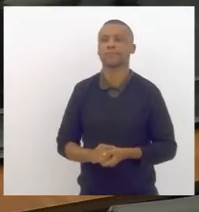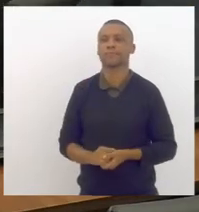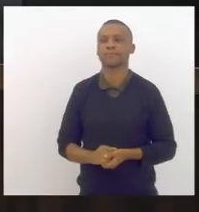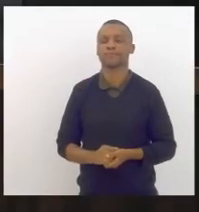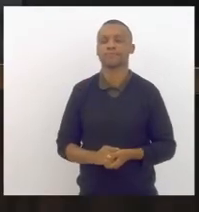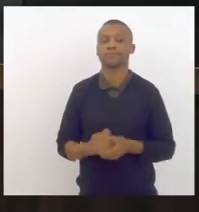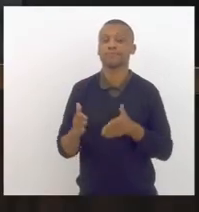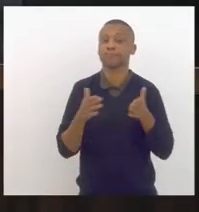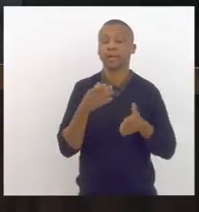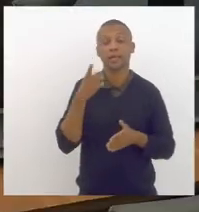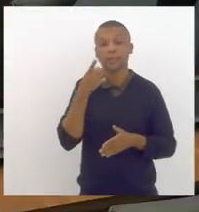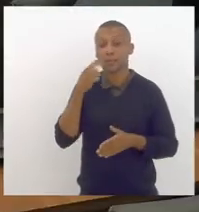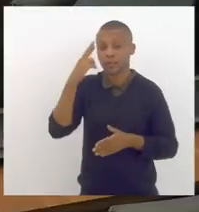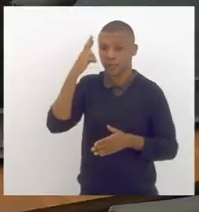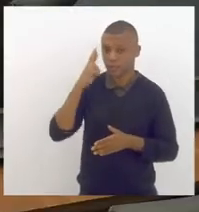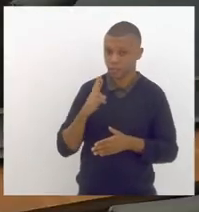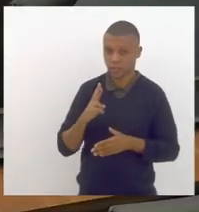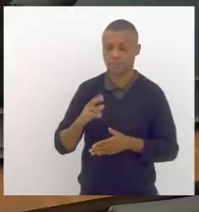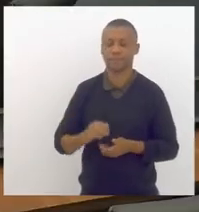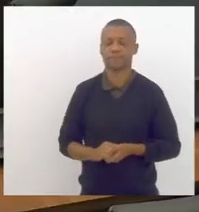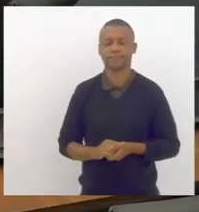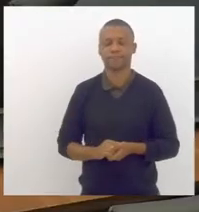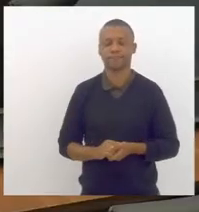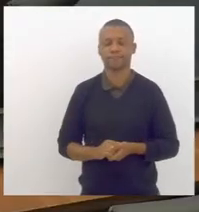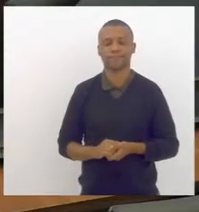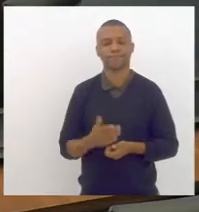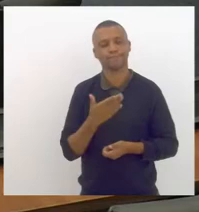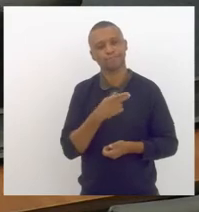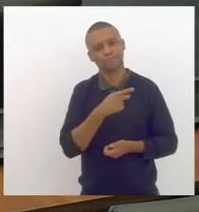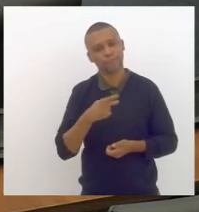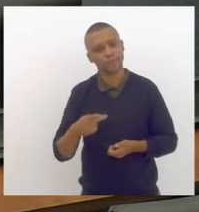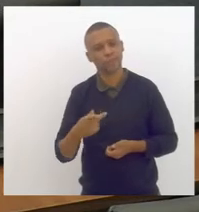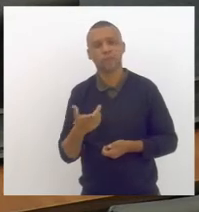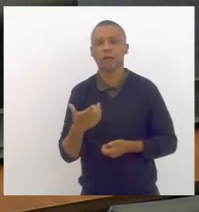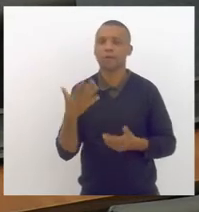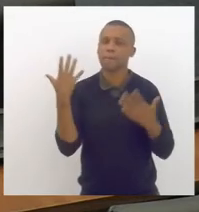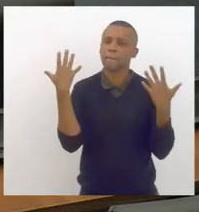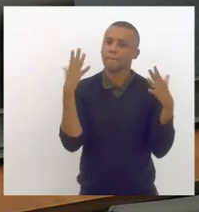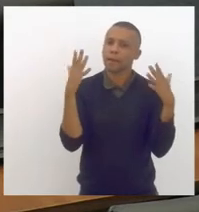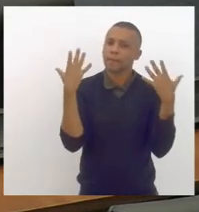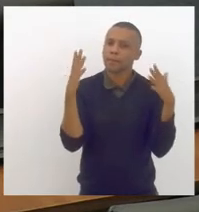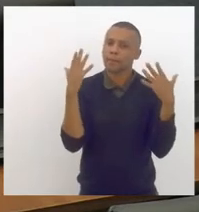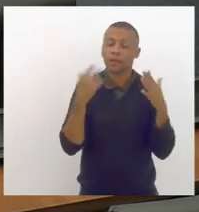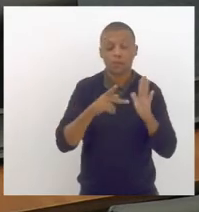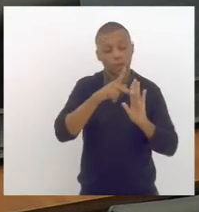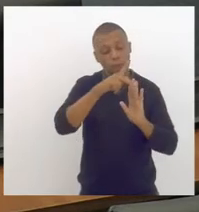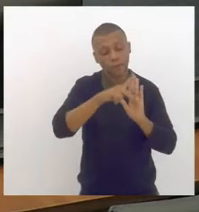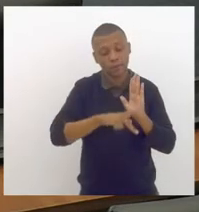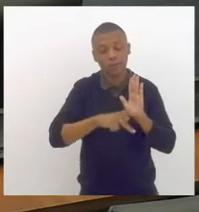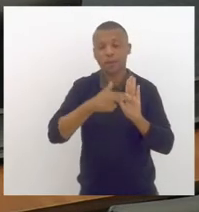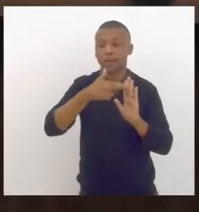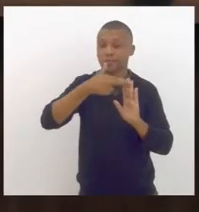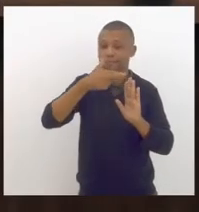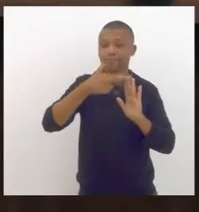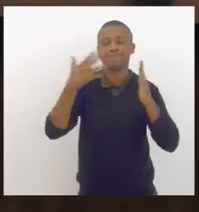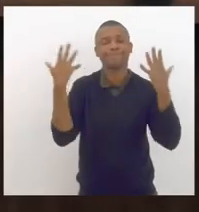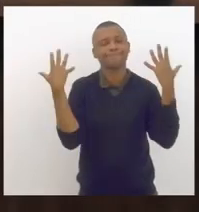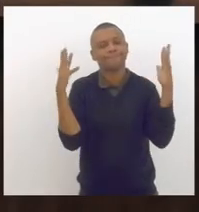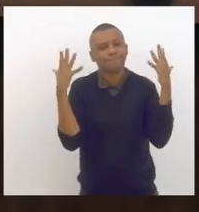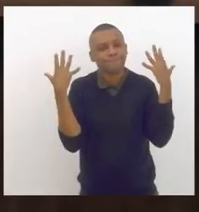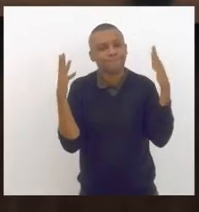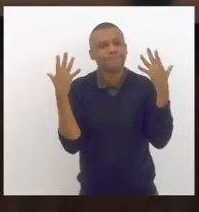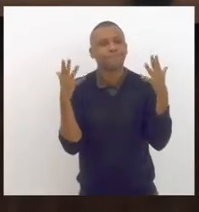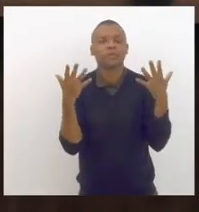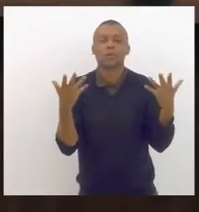Deputada Renata, por favor. Senhor presidente, parabenizá-lo pelo excelente projeto